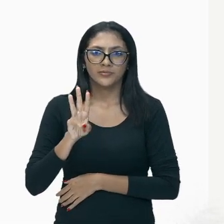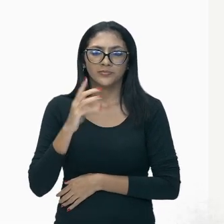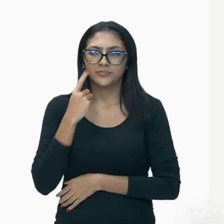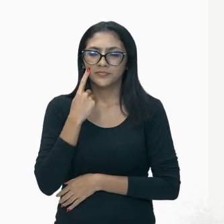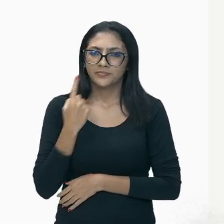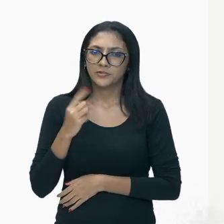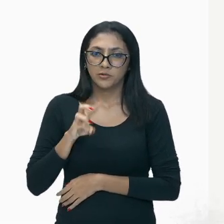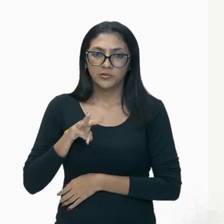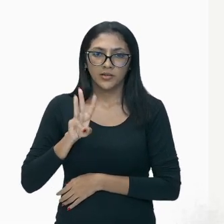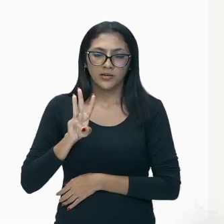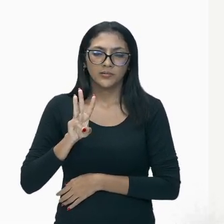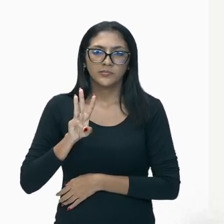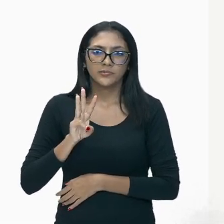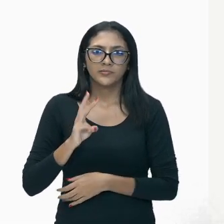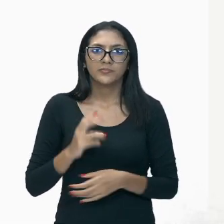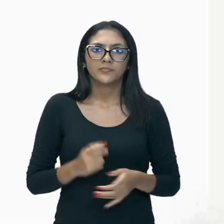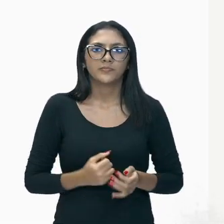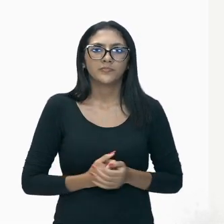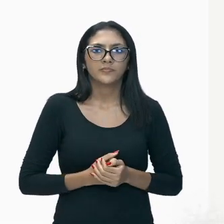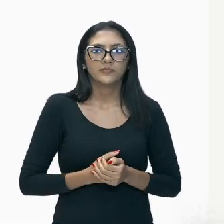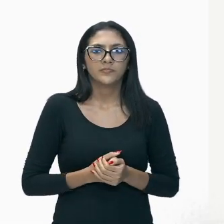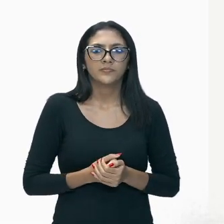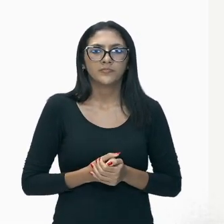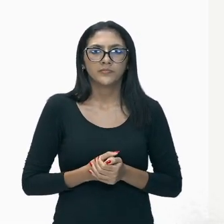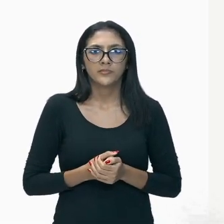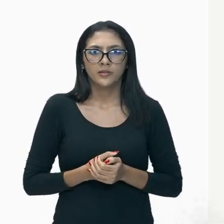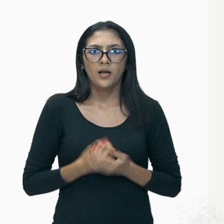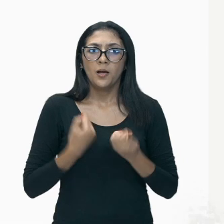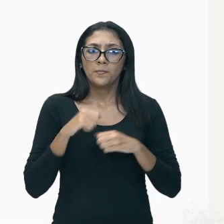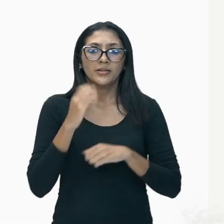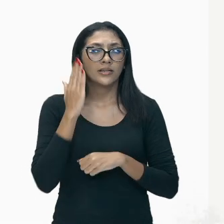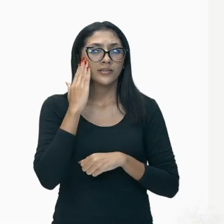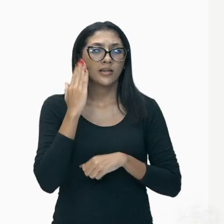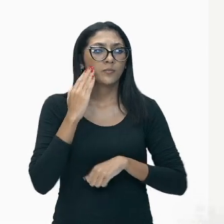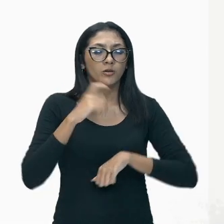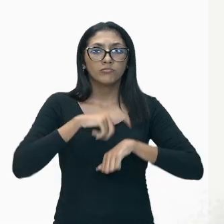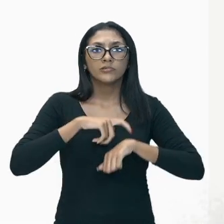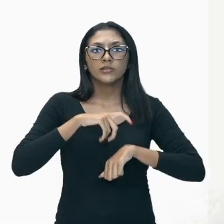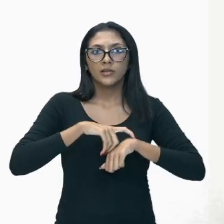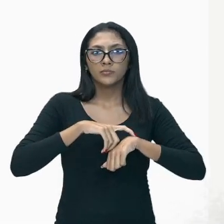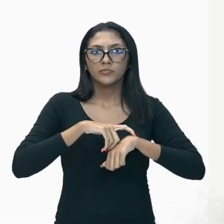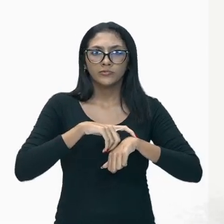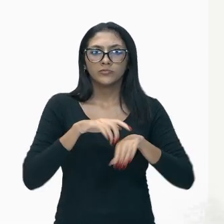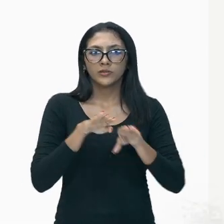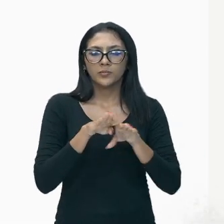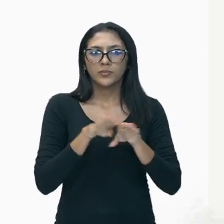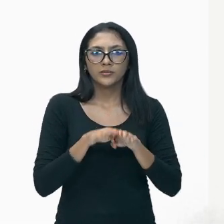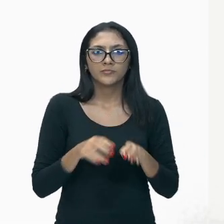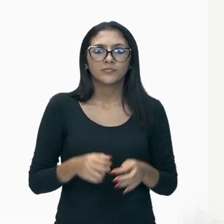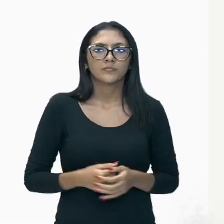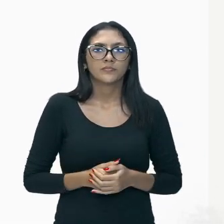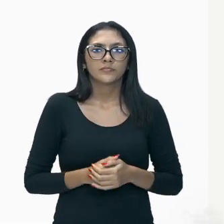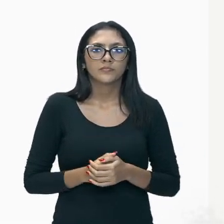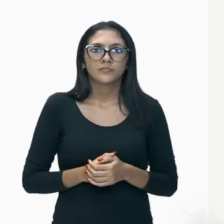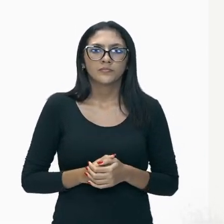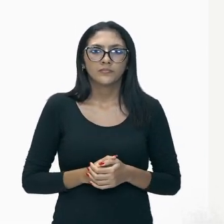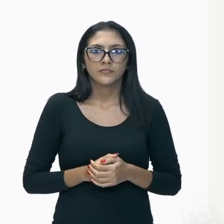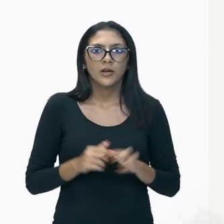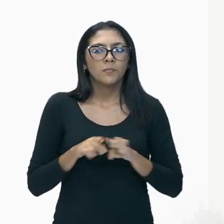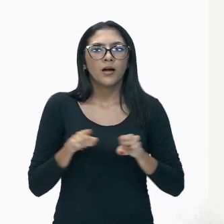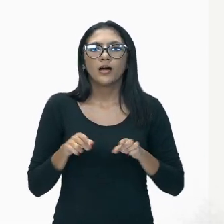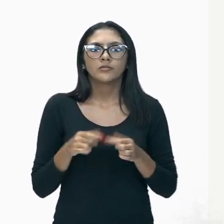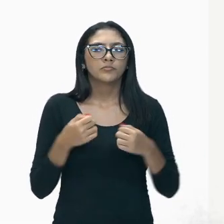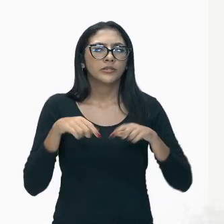e o intervalo de tempo você precisa conhecer nos aparelhos. Claro que eu não vou decorar isso